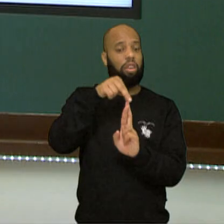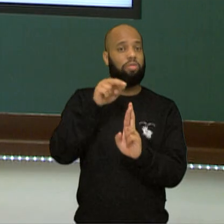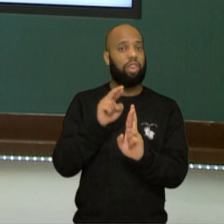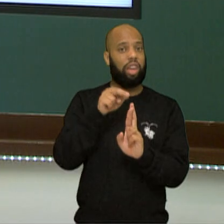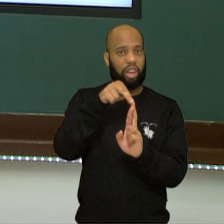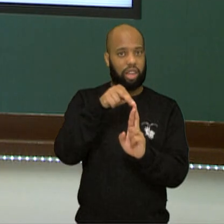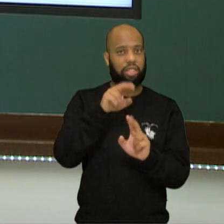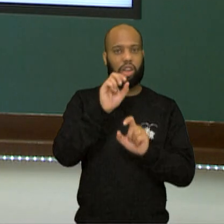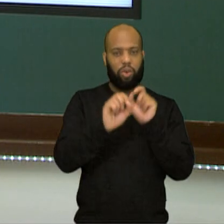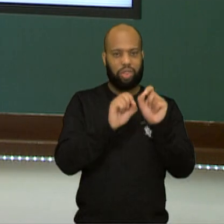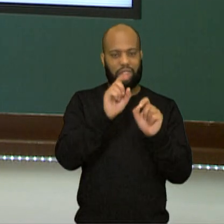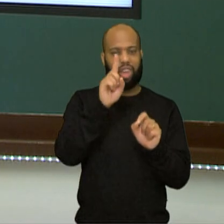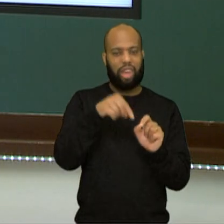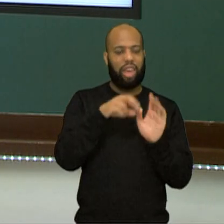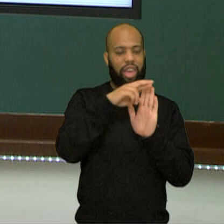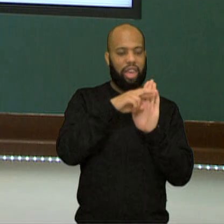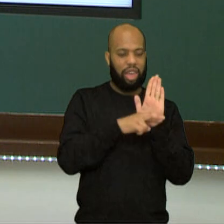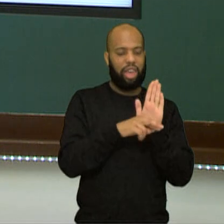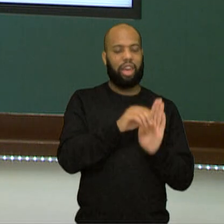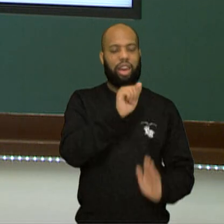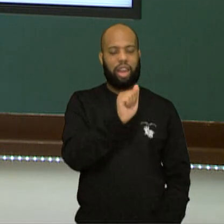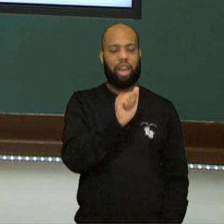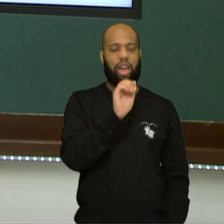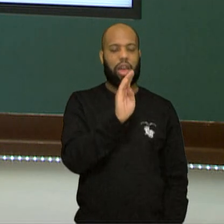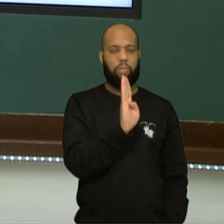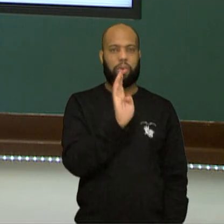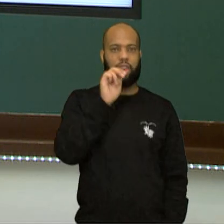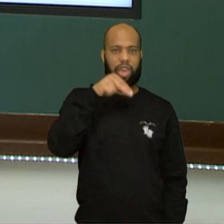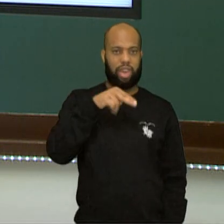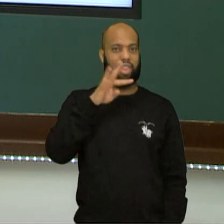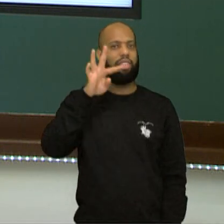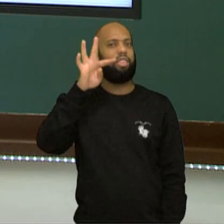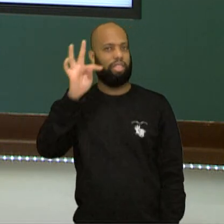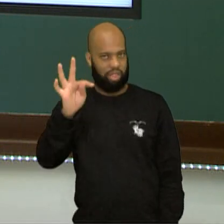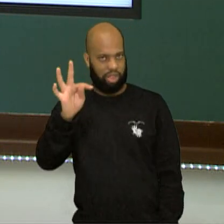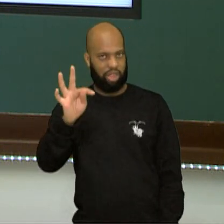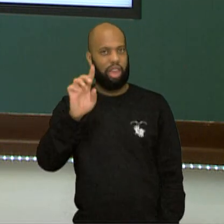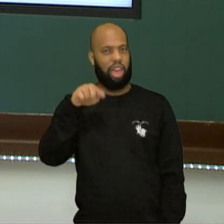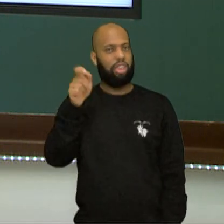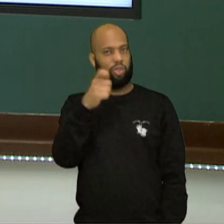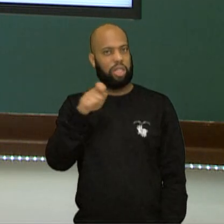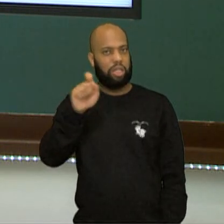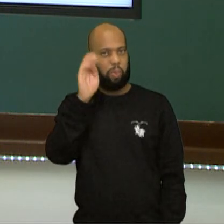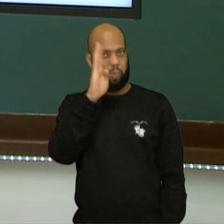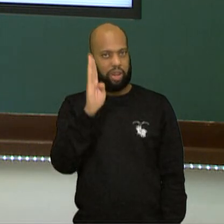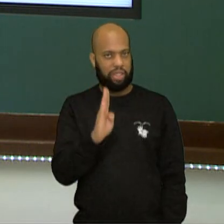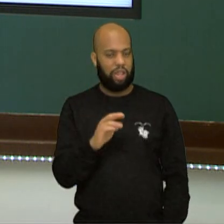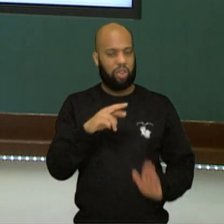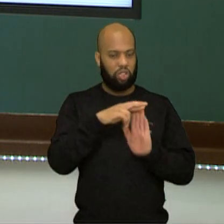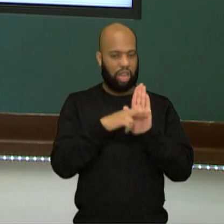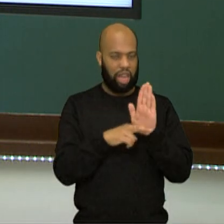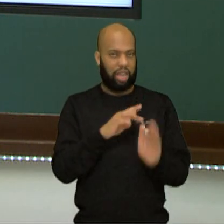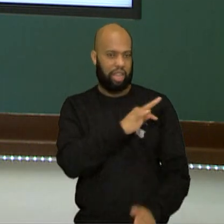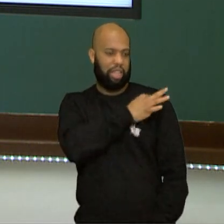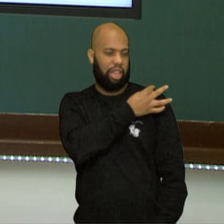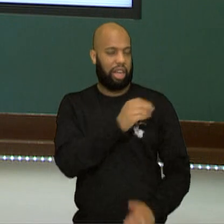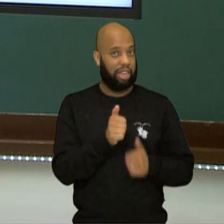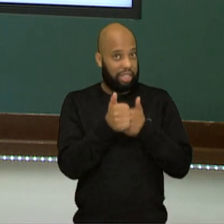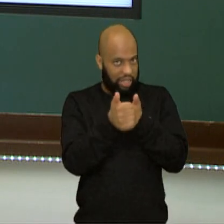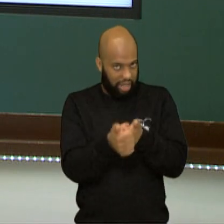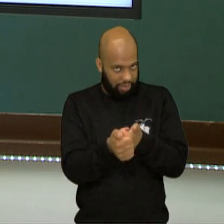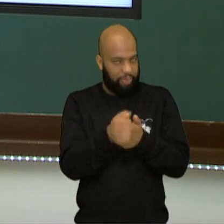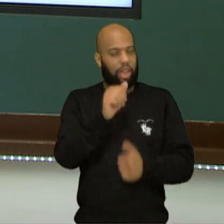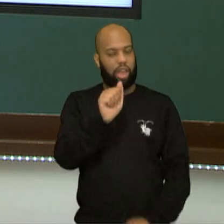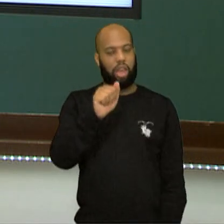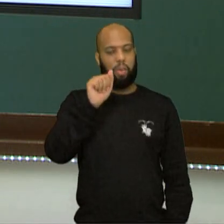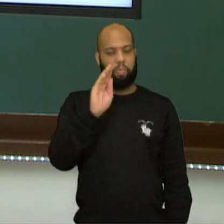relação às normas da ABNT, da Associação Brasileira de Normas Técnicas. É isso que tem que estar lá no nosso resumo. Então, depois de